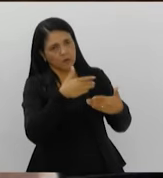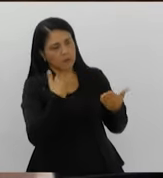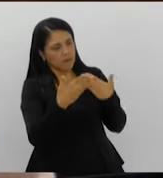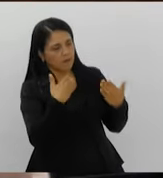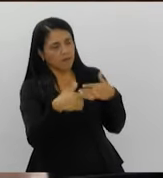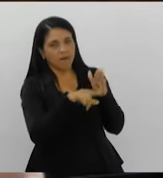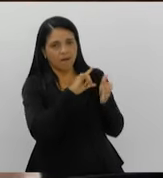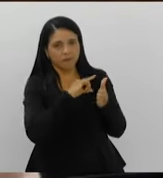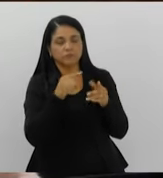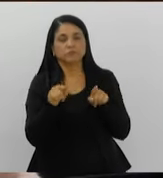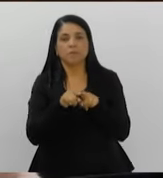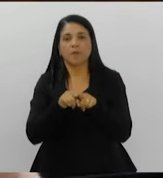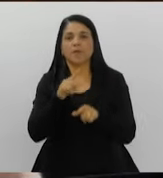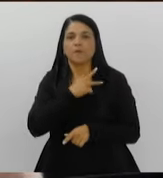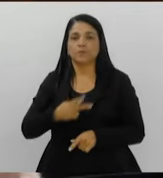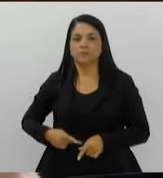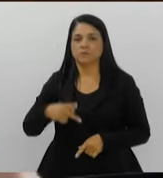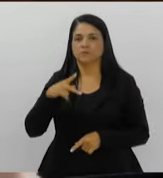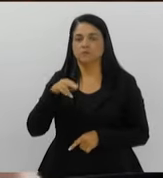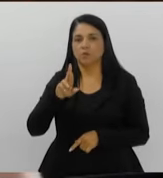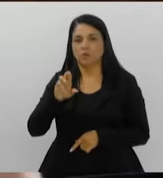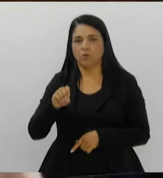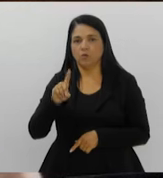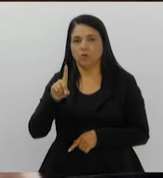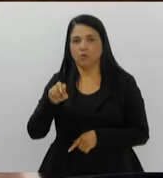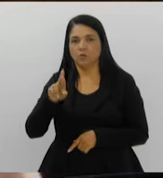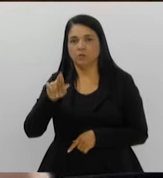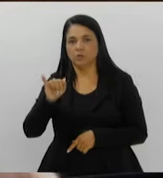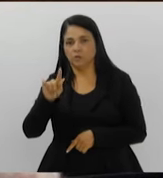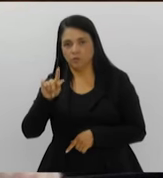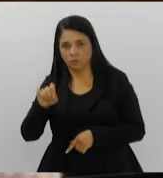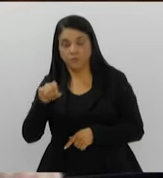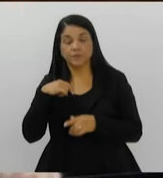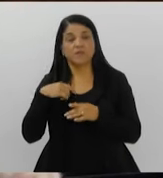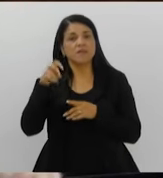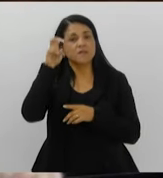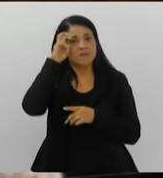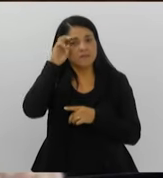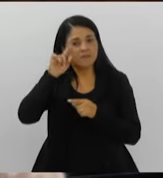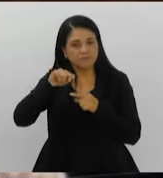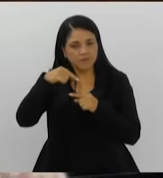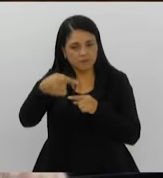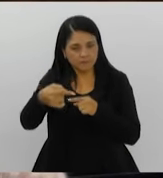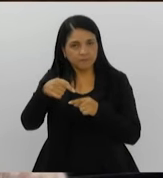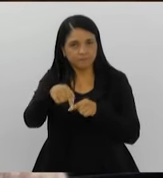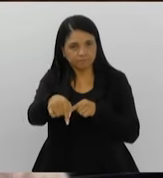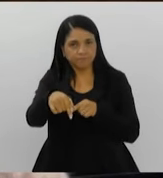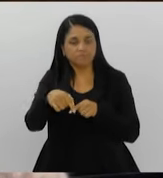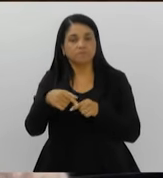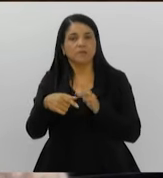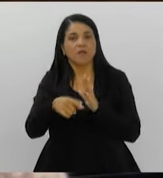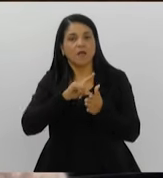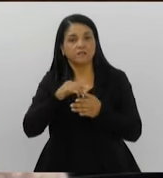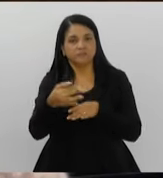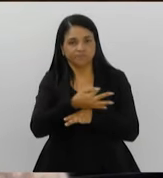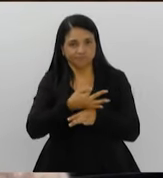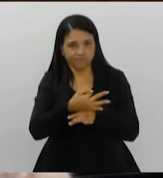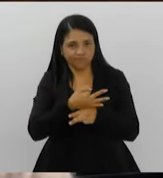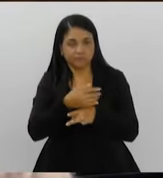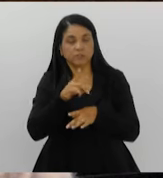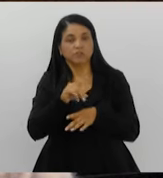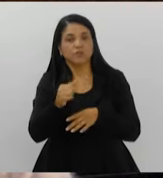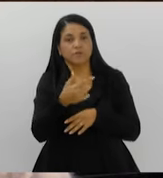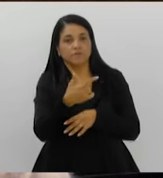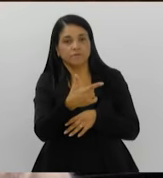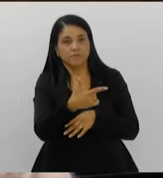conversamos com o nosso presidente Rodrigo Bacelar, para que na próxima quinta-feira, antes do recesso, essa semana, dia 27, dia